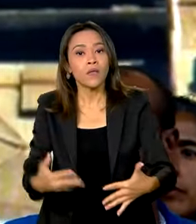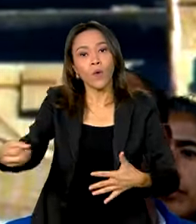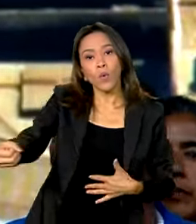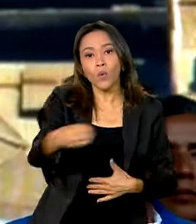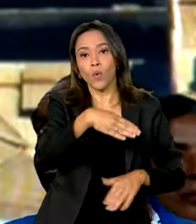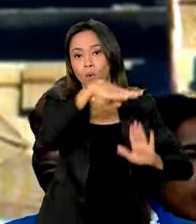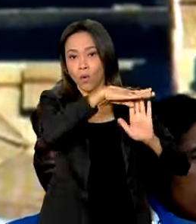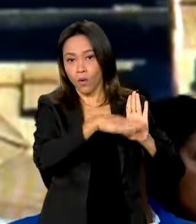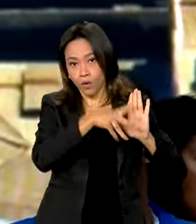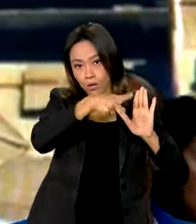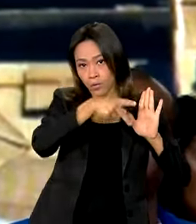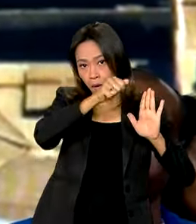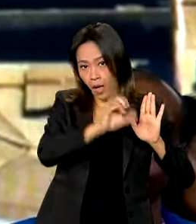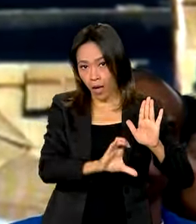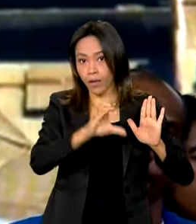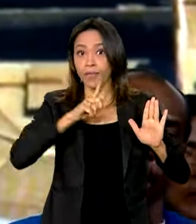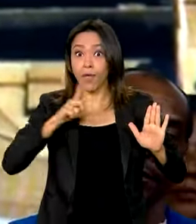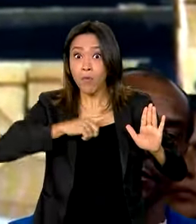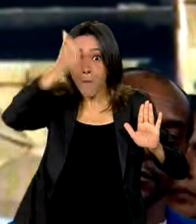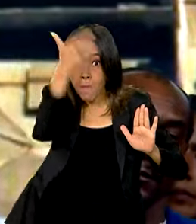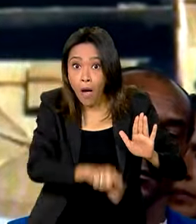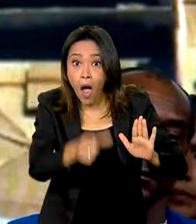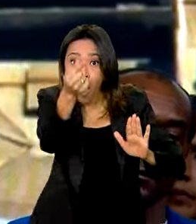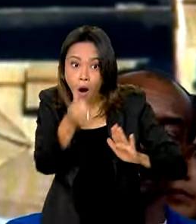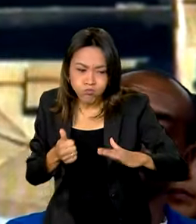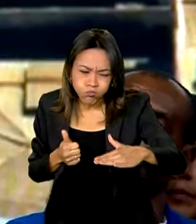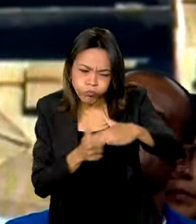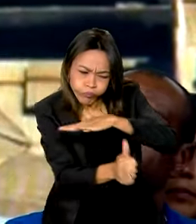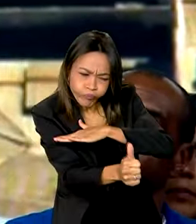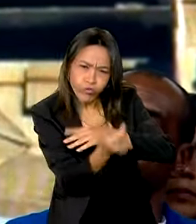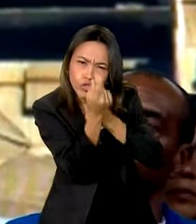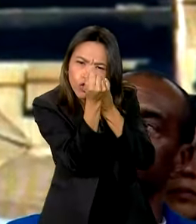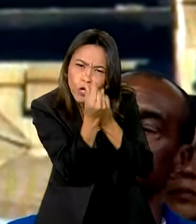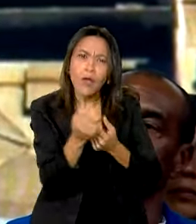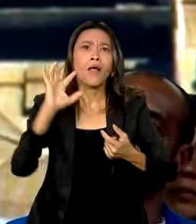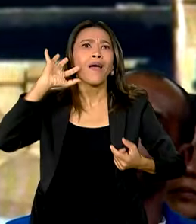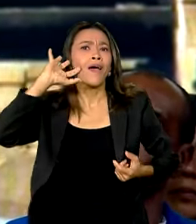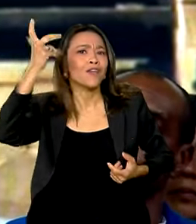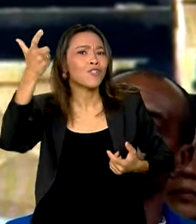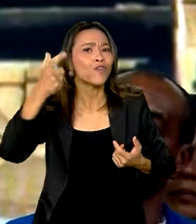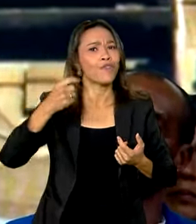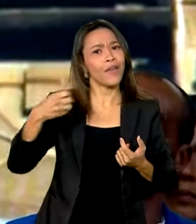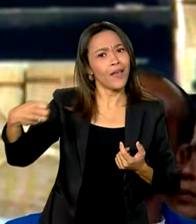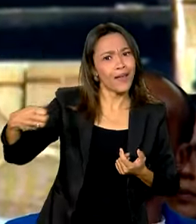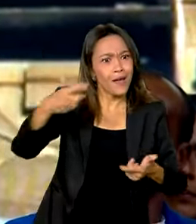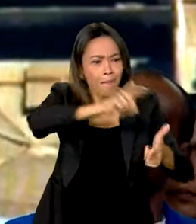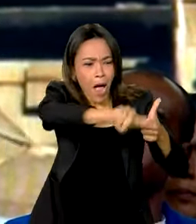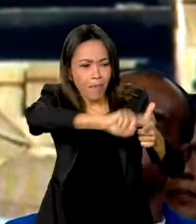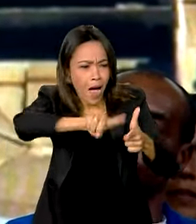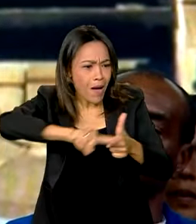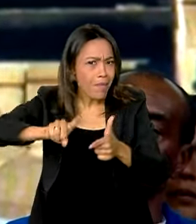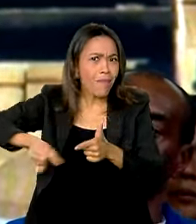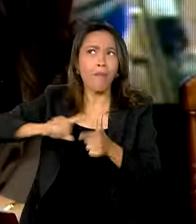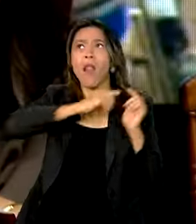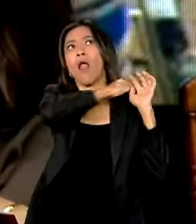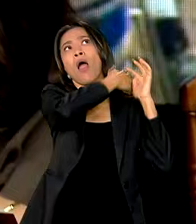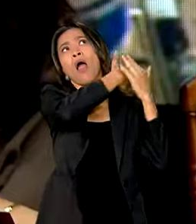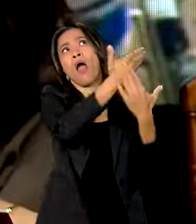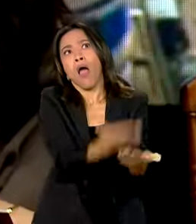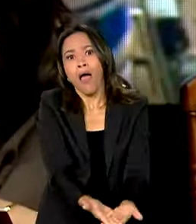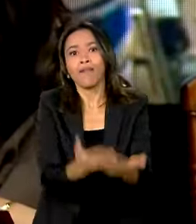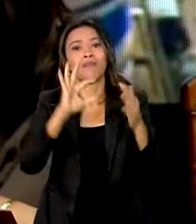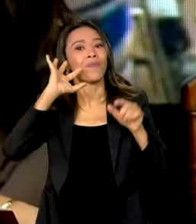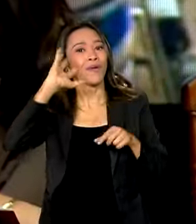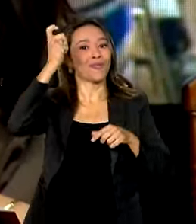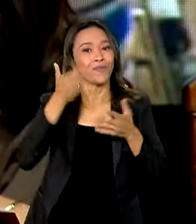temos muito mais capacidade de investimentos e nós vamos ter solução nova para problemas que se arrastavam há muito tempo.